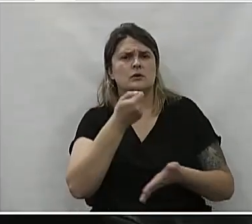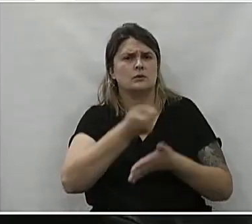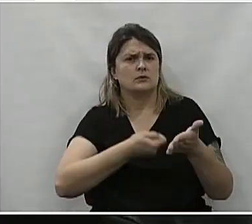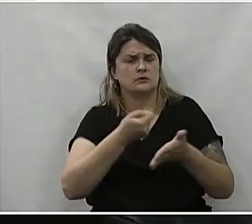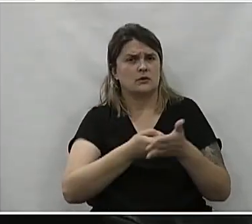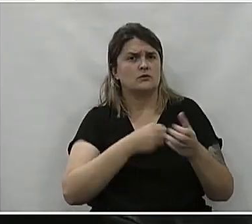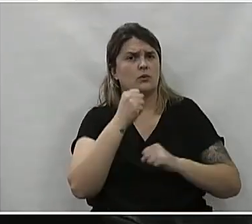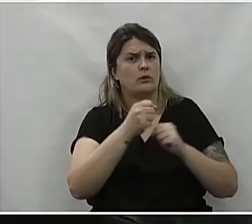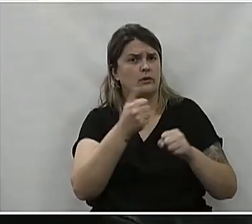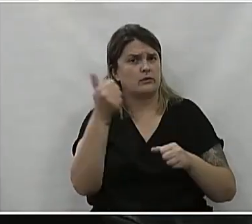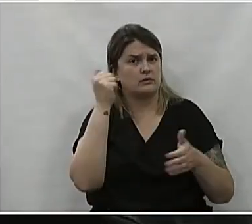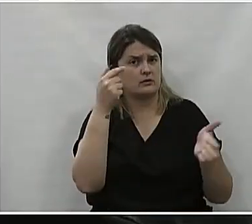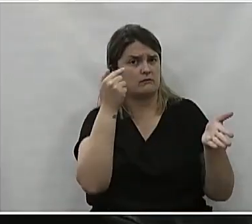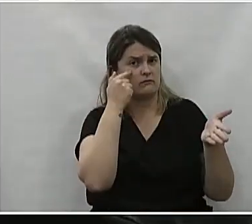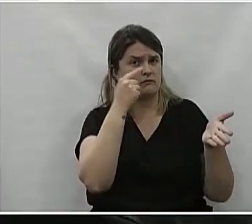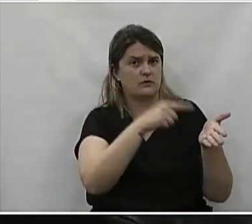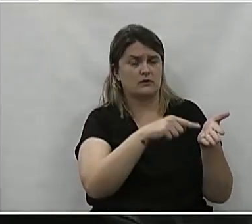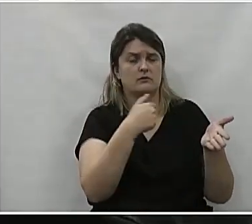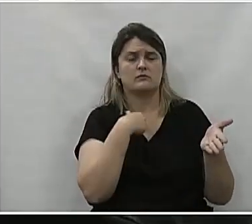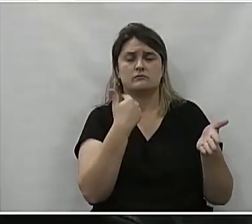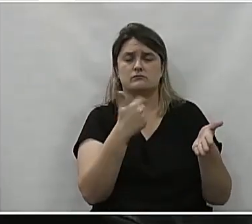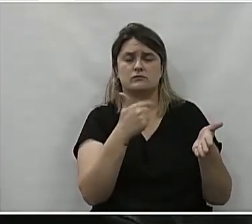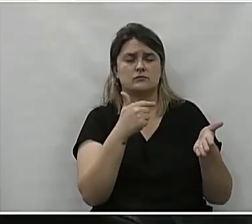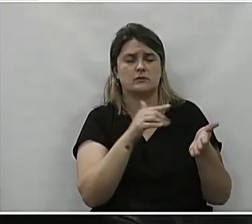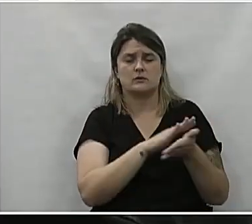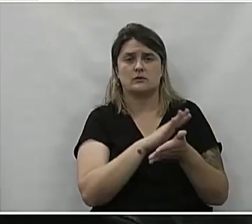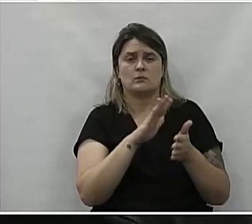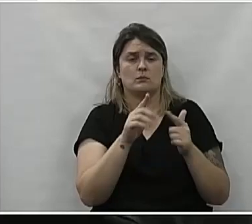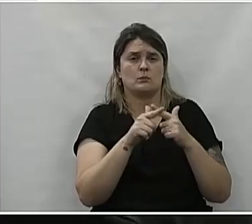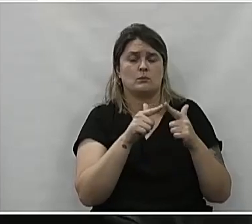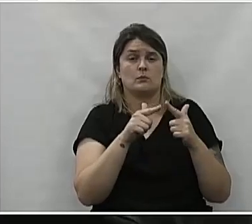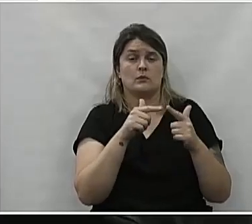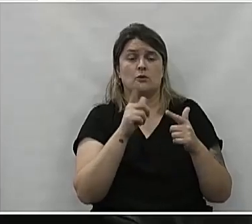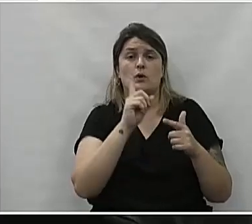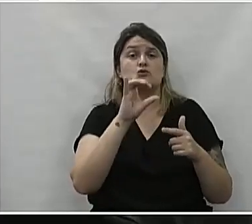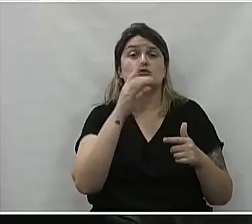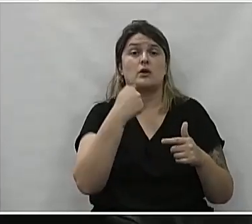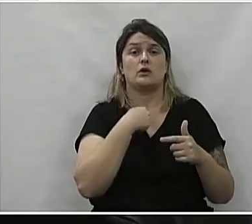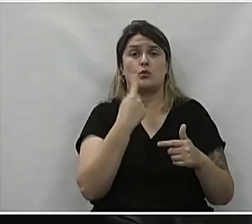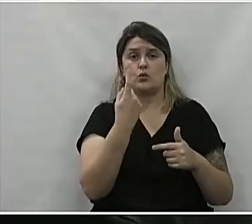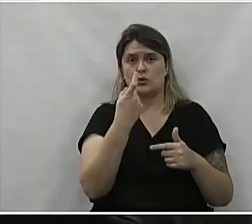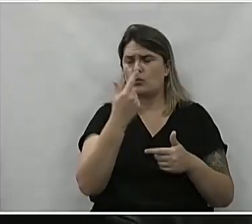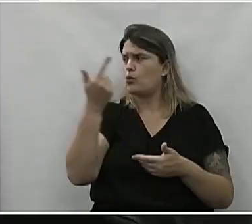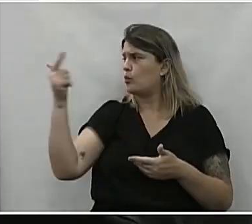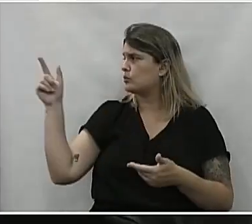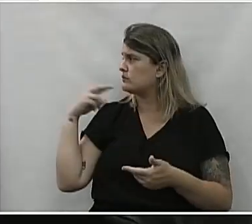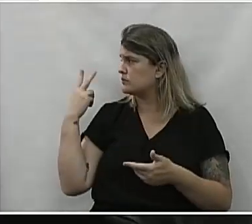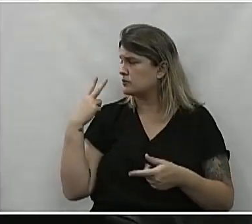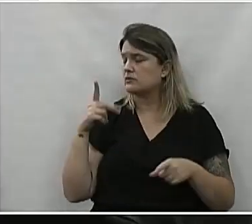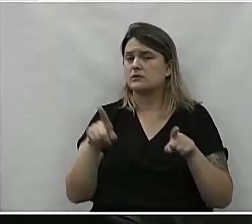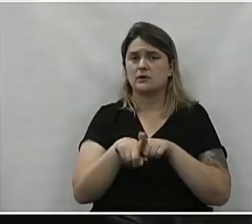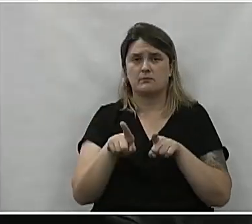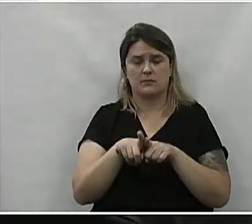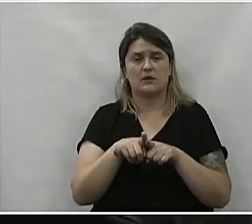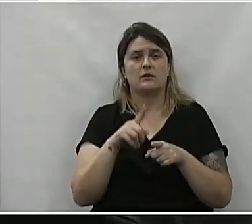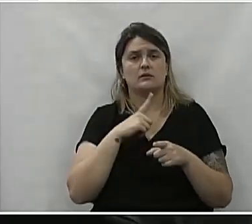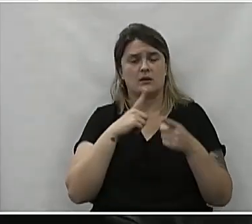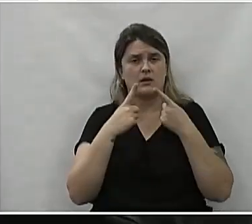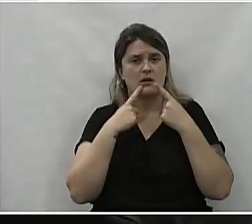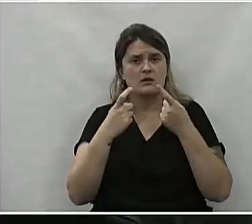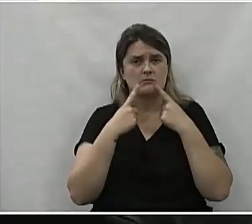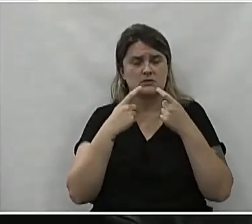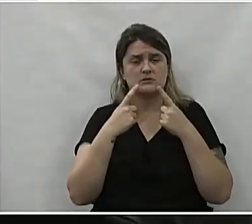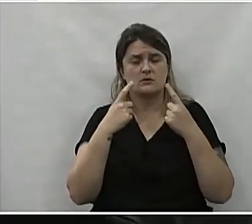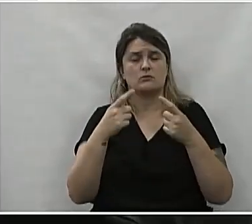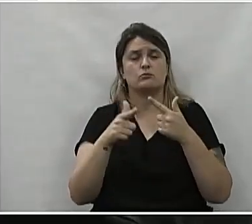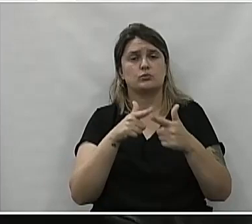Como eu falei Tenho certeza Que não só eu Mas os demais Colegas vereadores Têm recebido Essas críticas Com